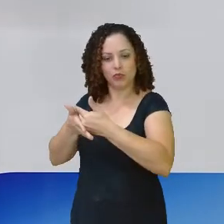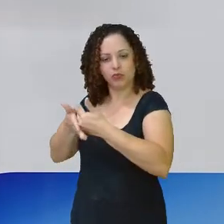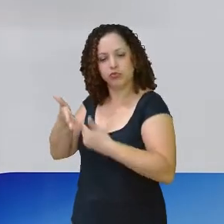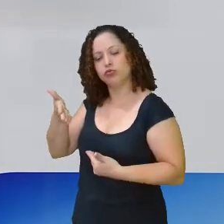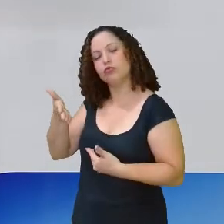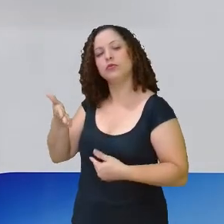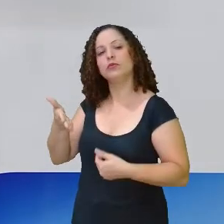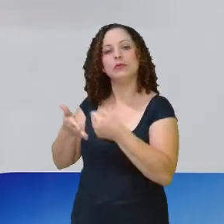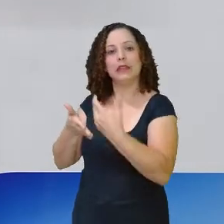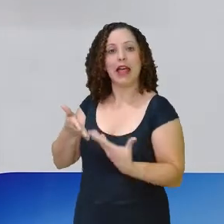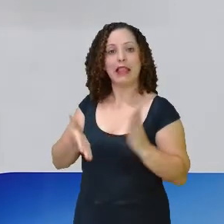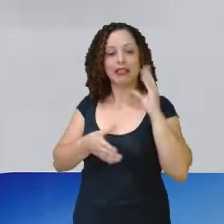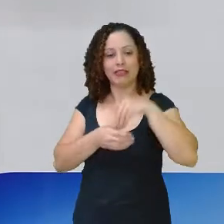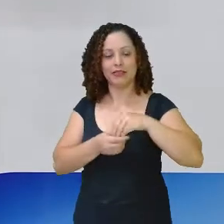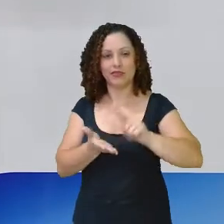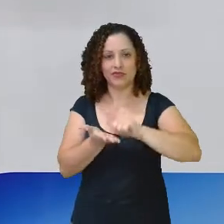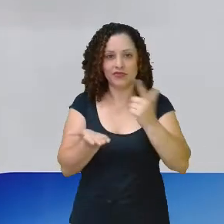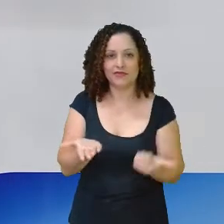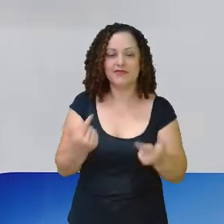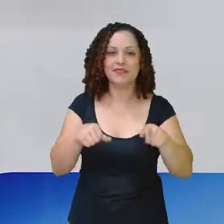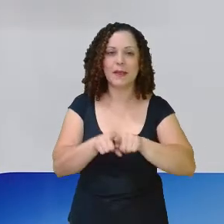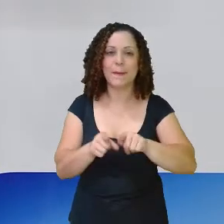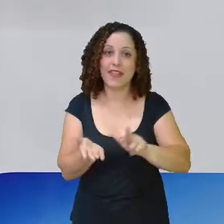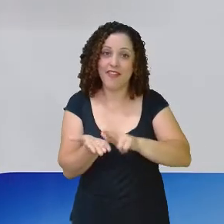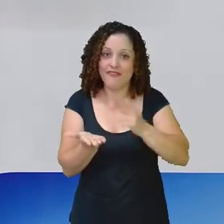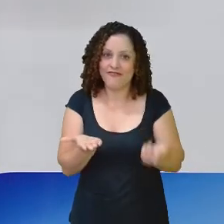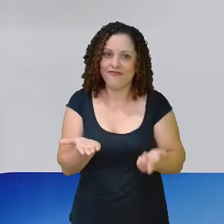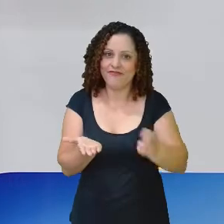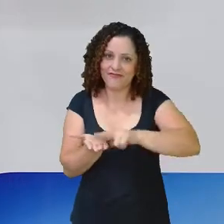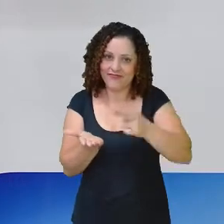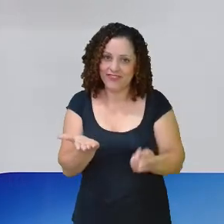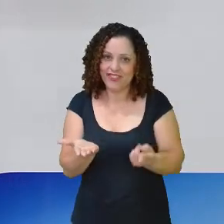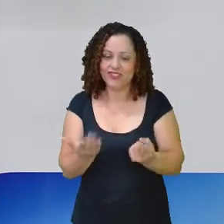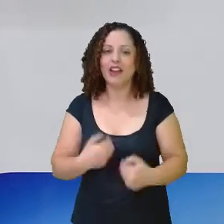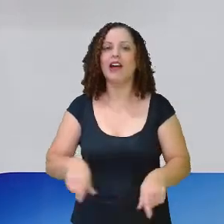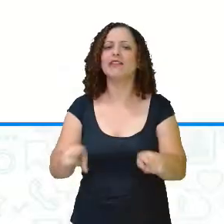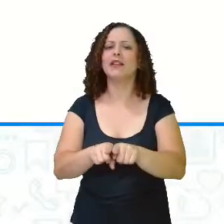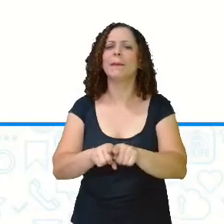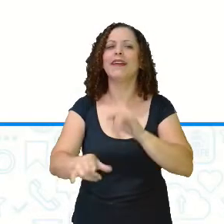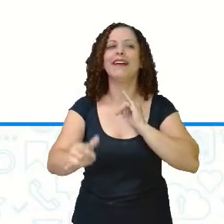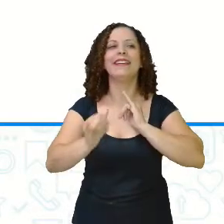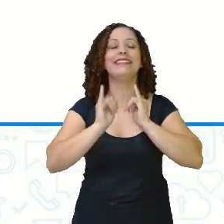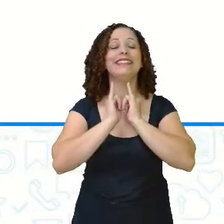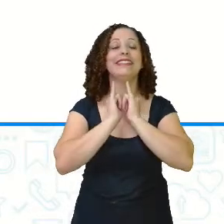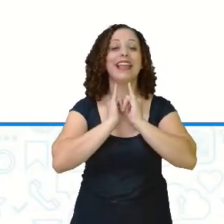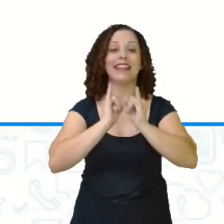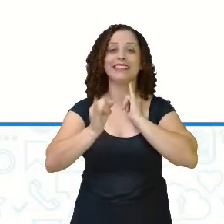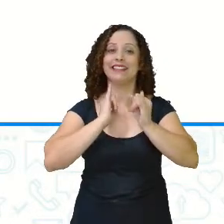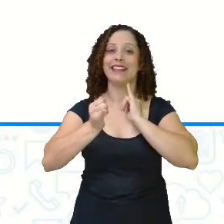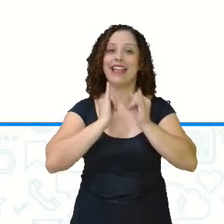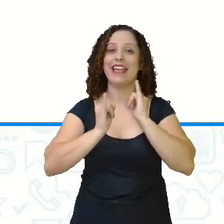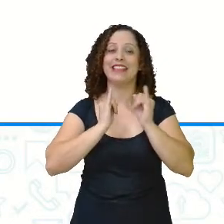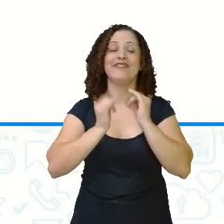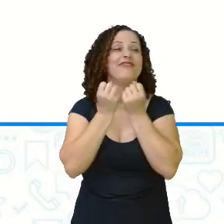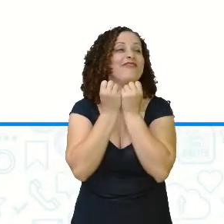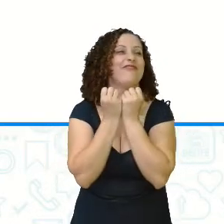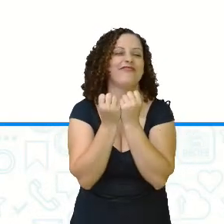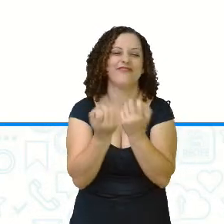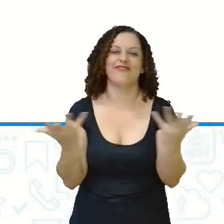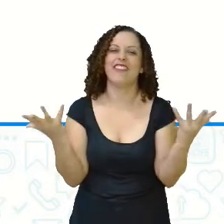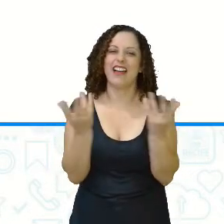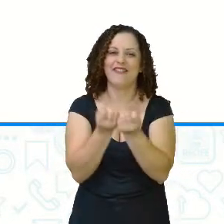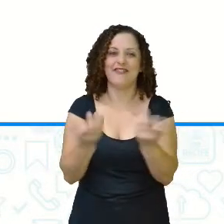falando tanto em jornais, em revistas sobre determinado assunto. Na internet é o que mais tem,